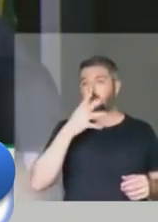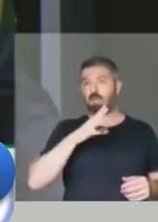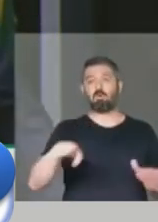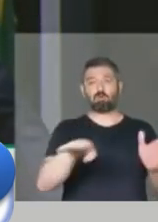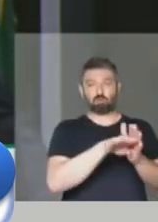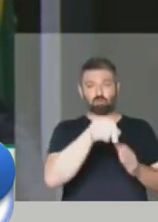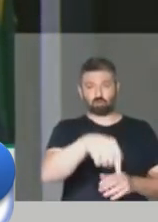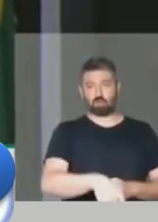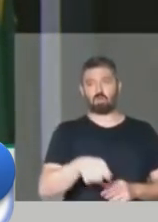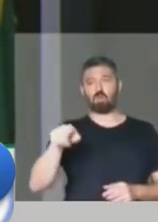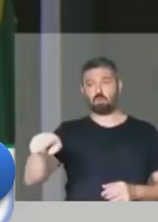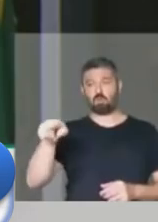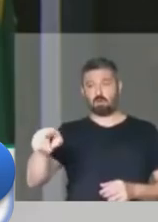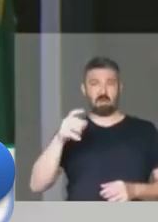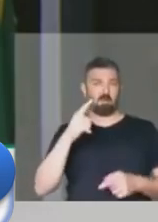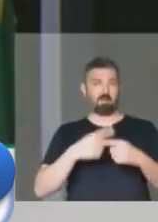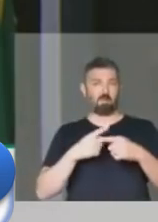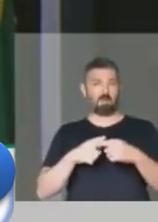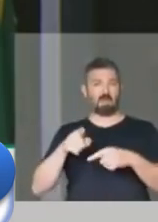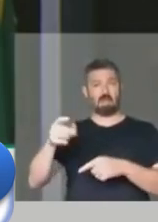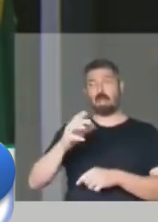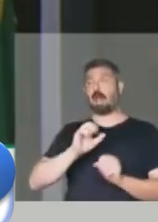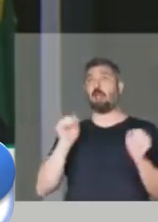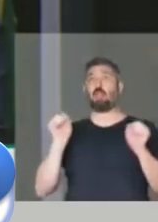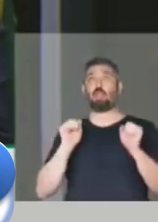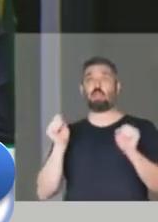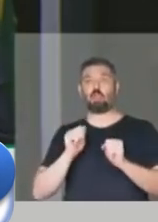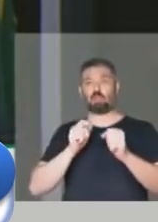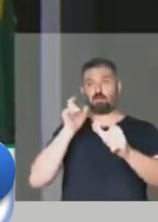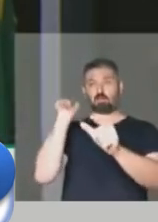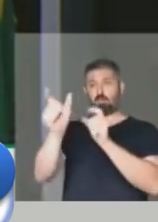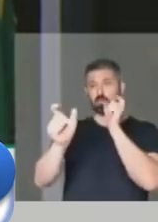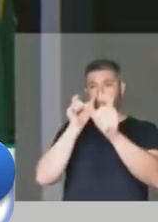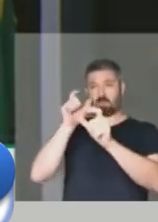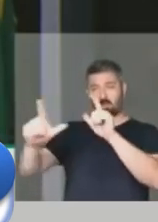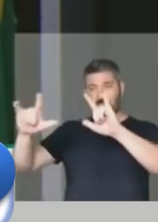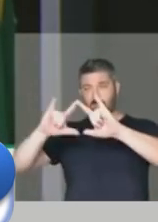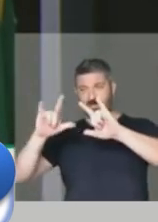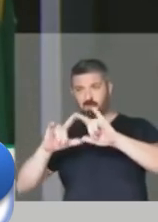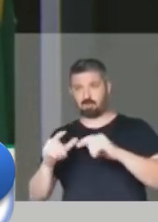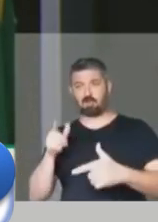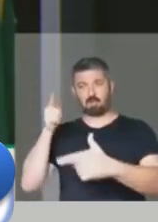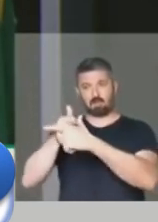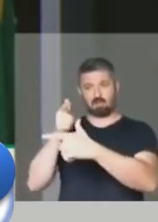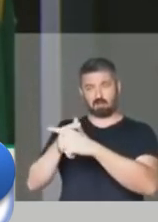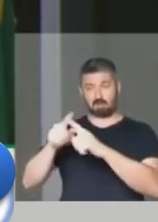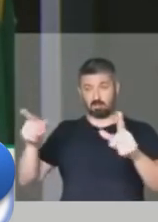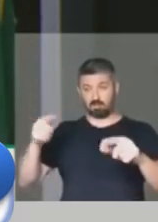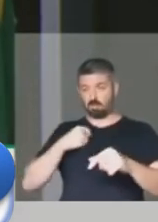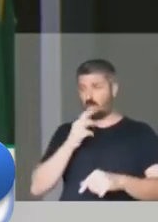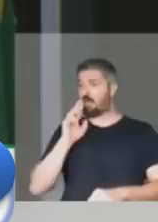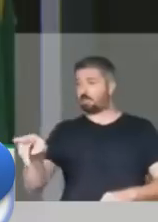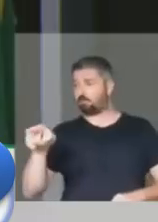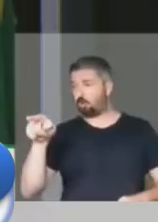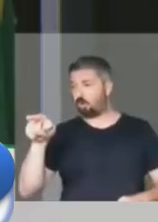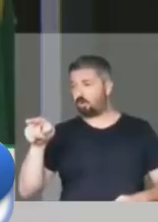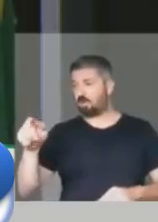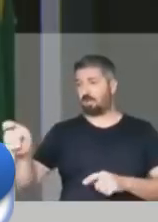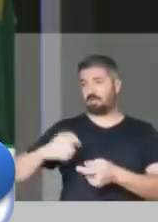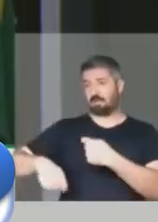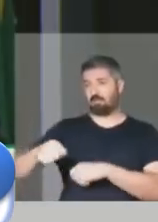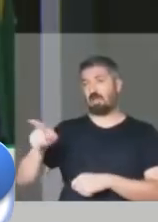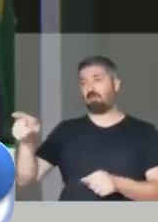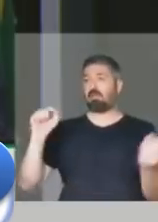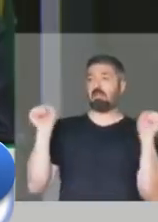tenha vindo para cá, porque ele adora criticar, adora chamar os outros milicianos, mas também quando tem o revide, quando falamos que é traficante,